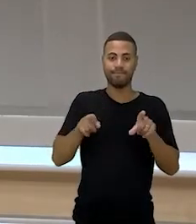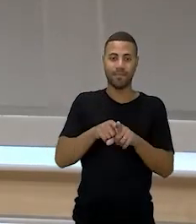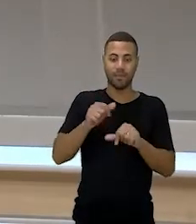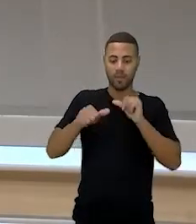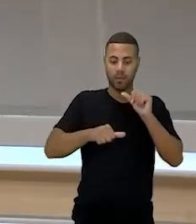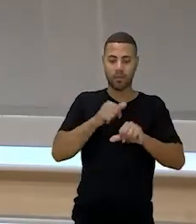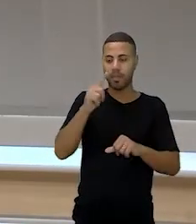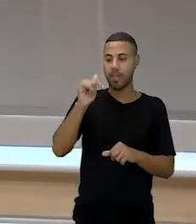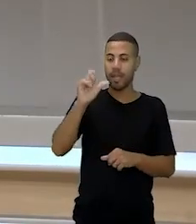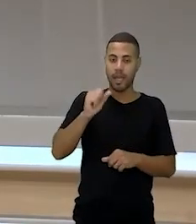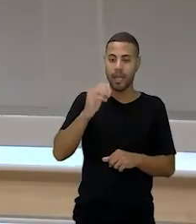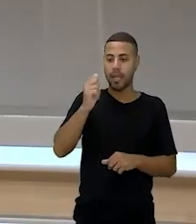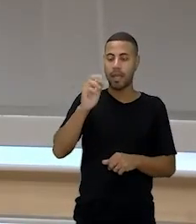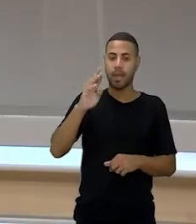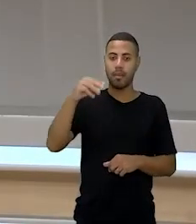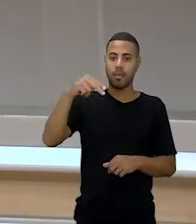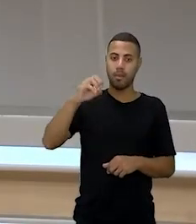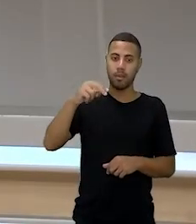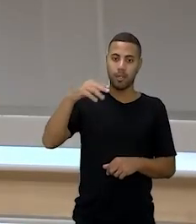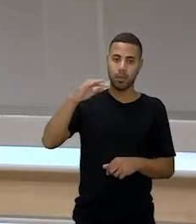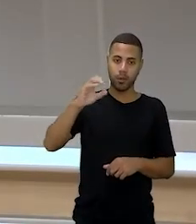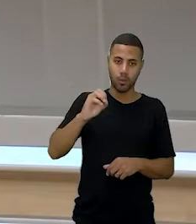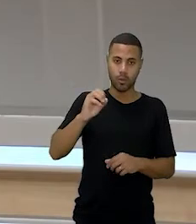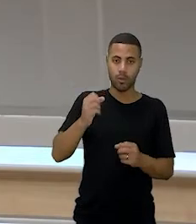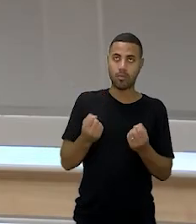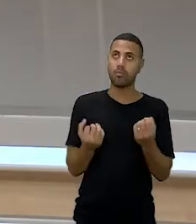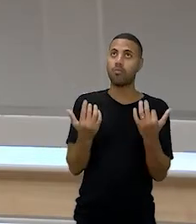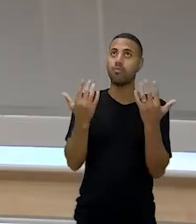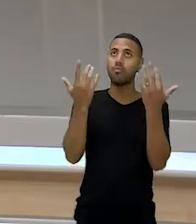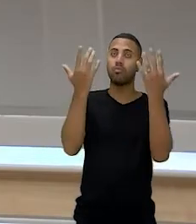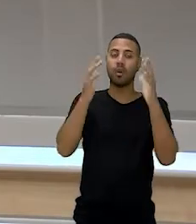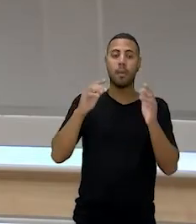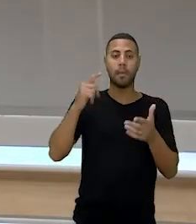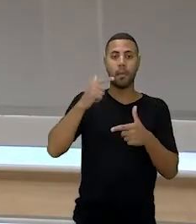foi liberado para a atmosfera. Legal.